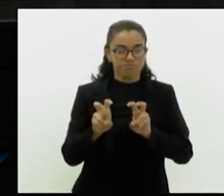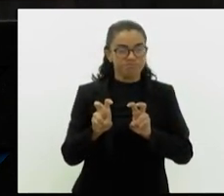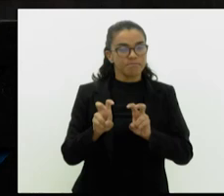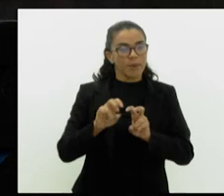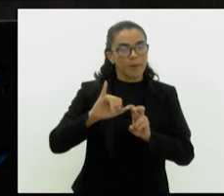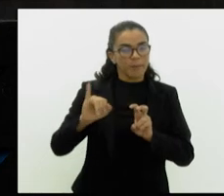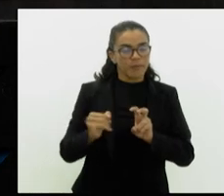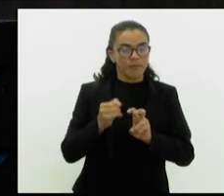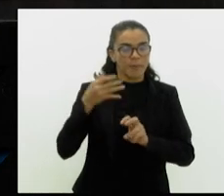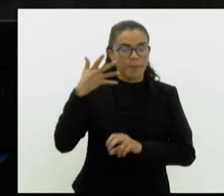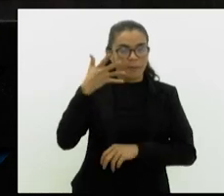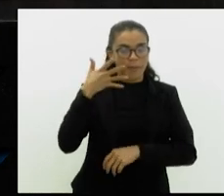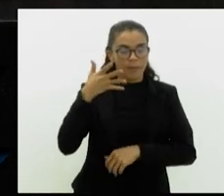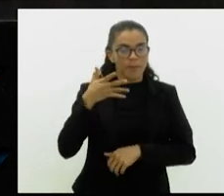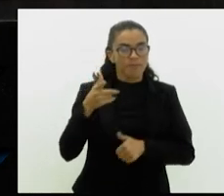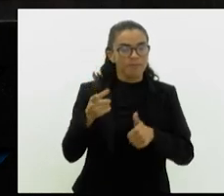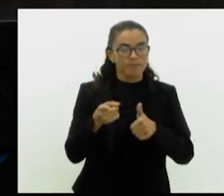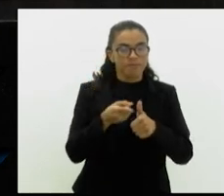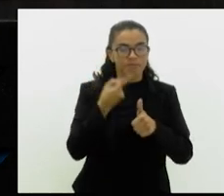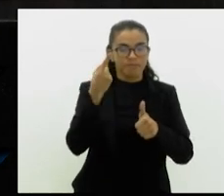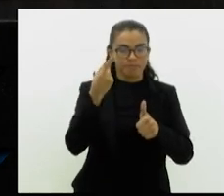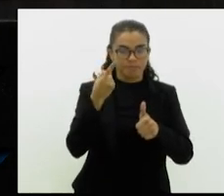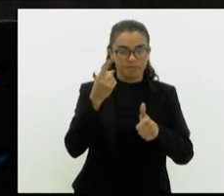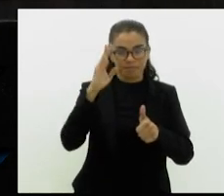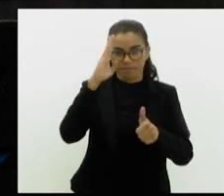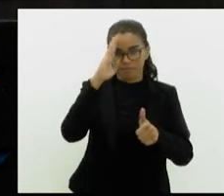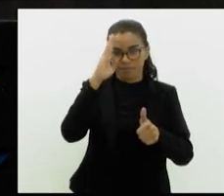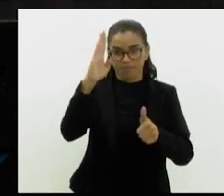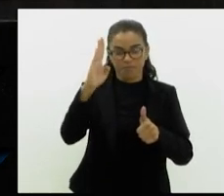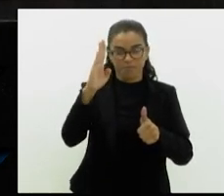Começarei com o mais